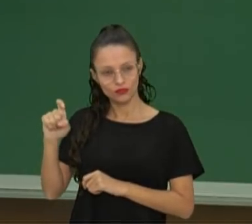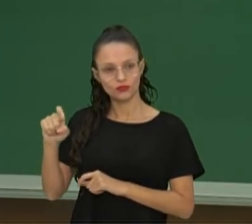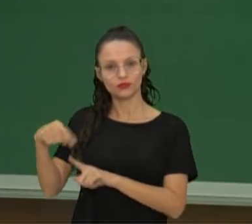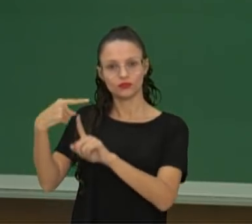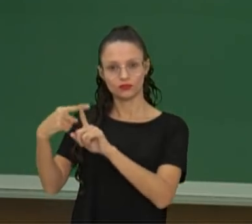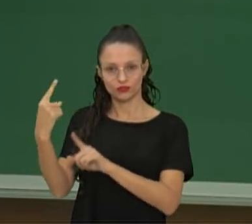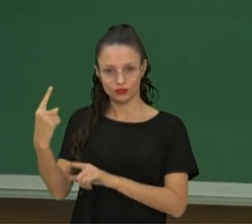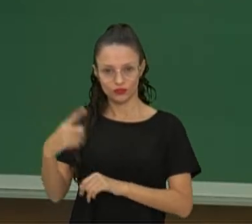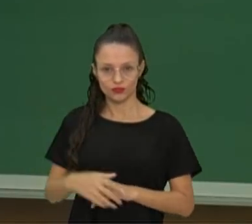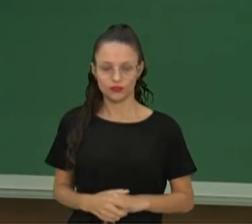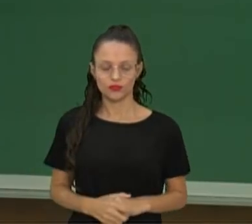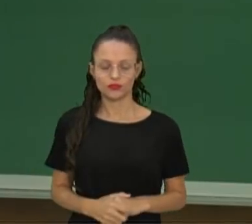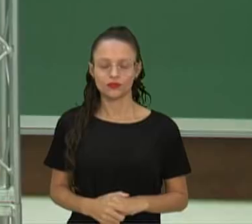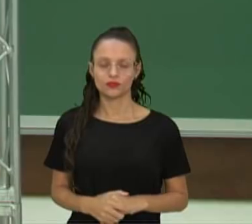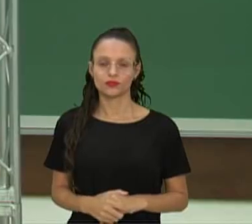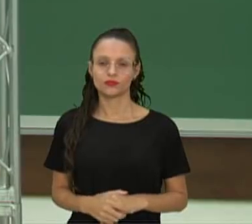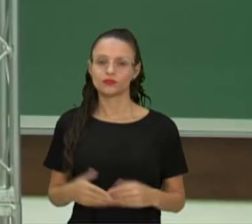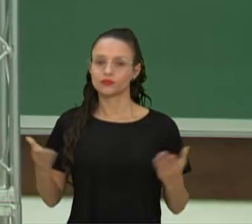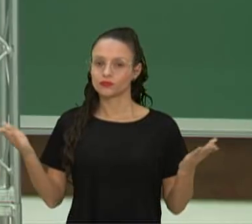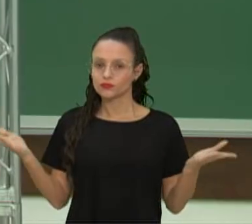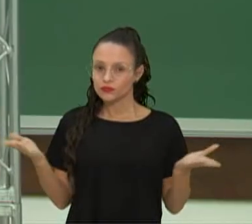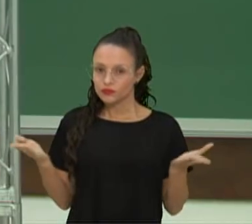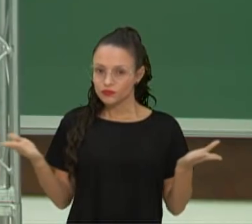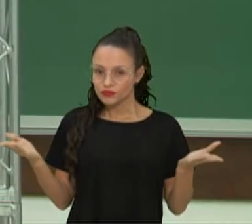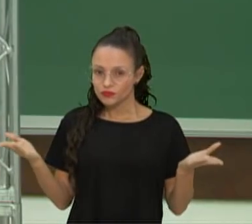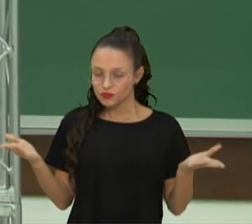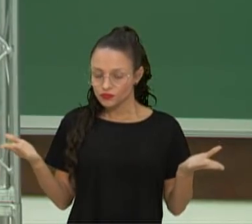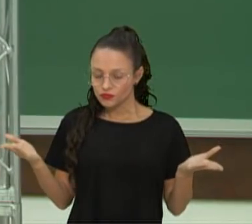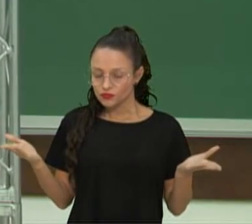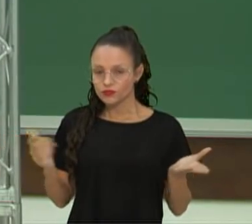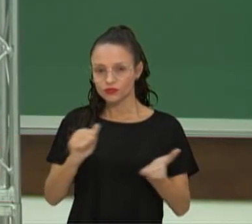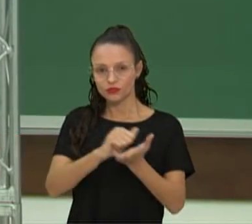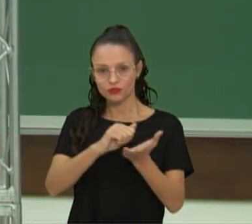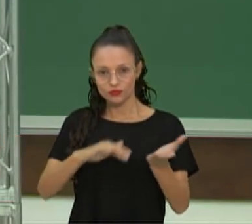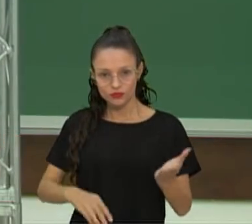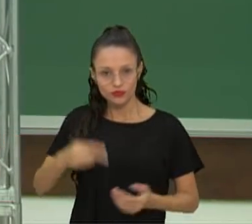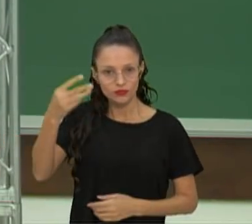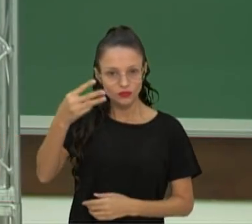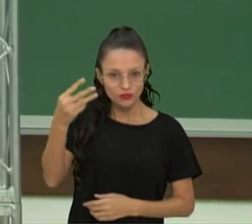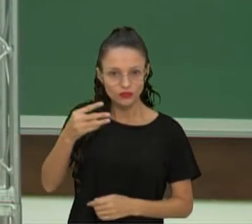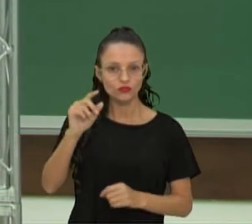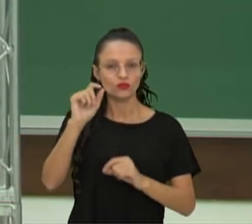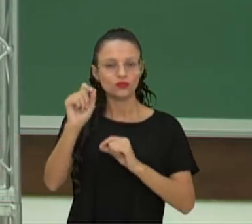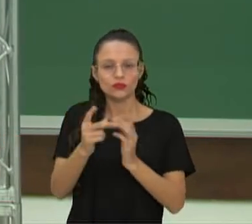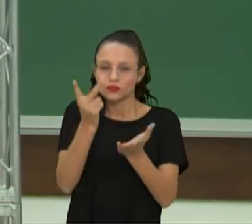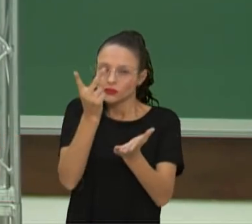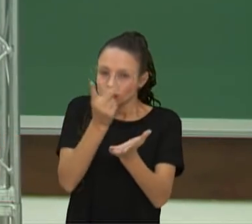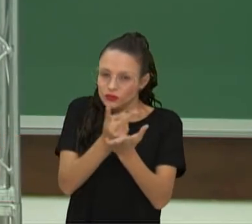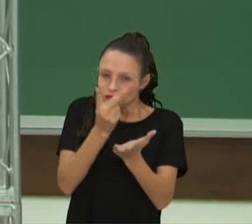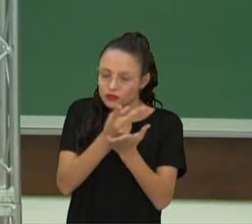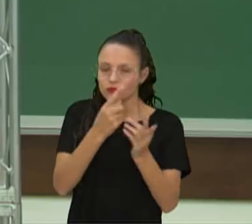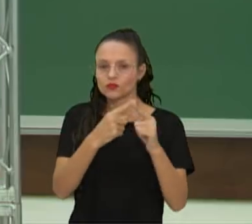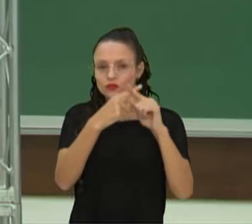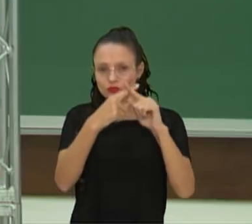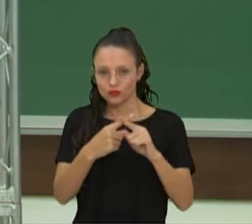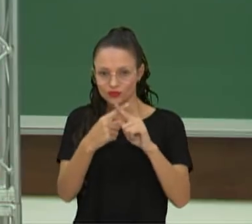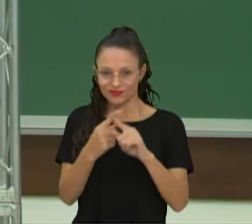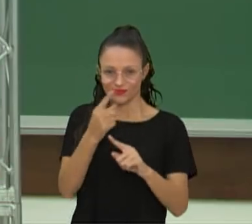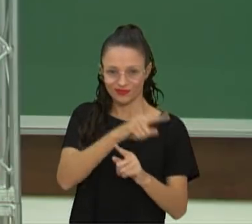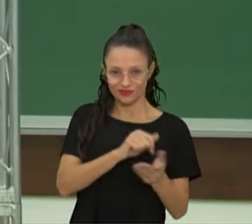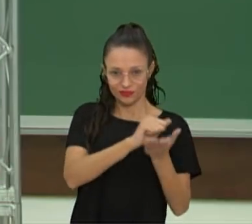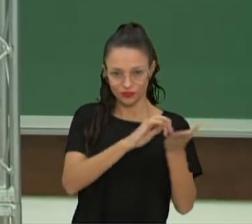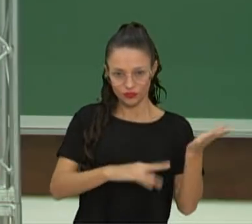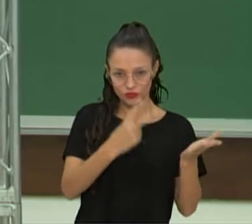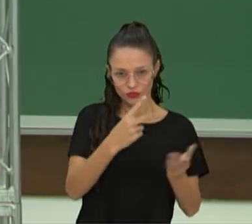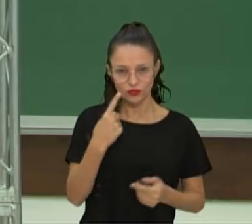1. Agora, nós vamos fazer o seguinte. No exercício 3, eu vou pegar as mesmas multiplicações do exercício 2. Você